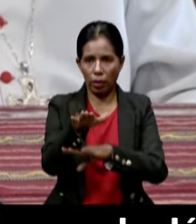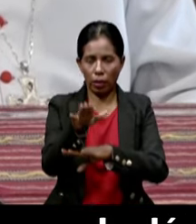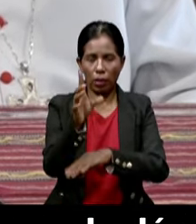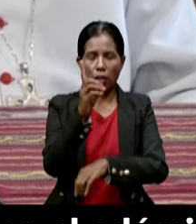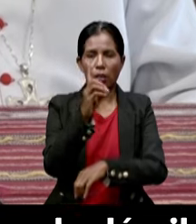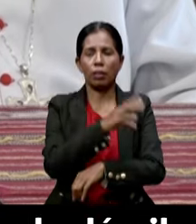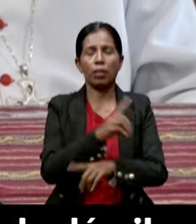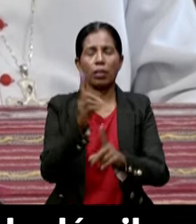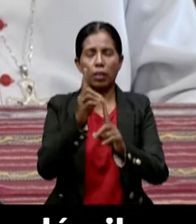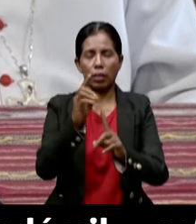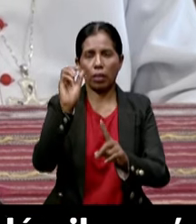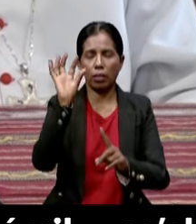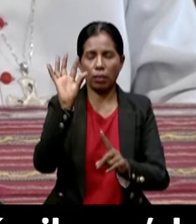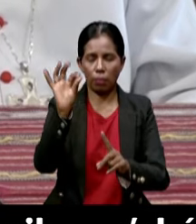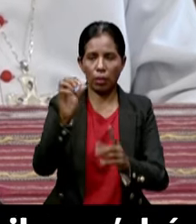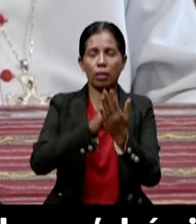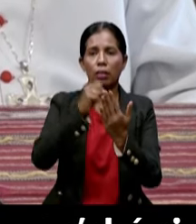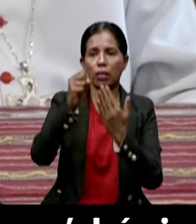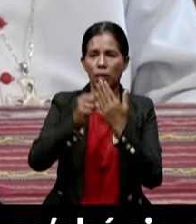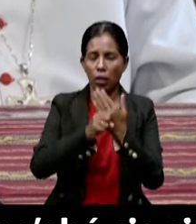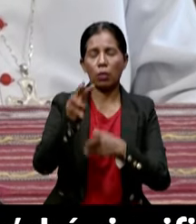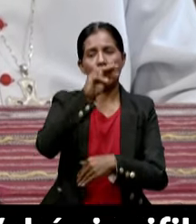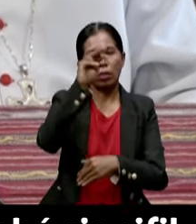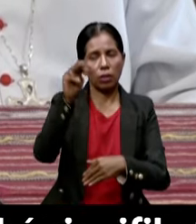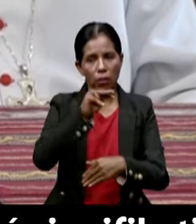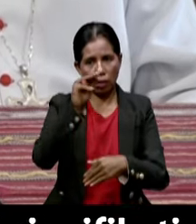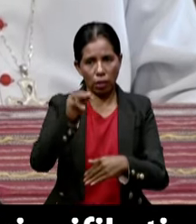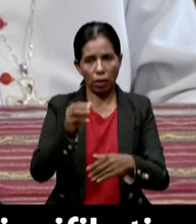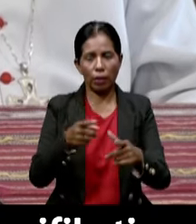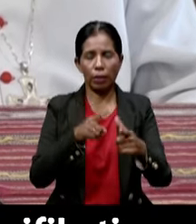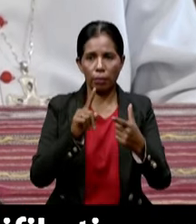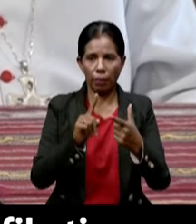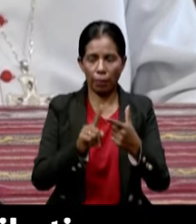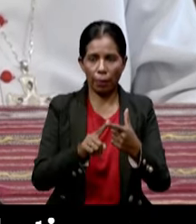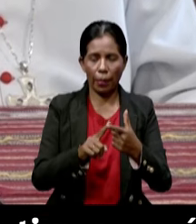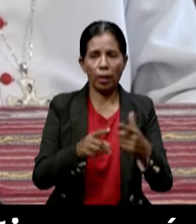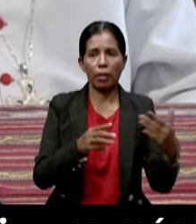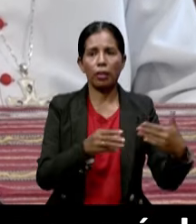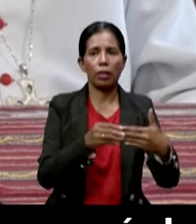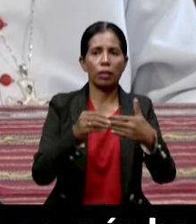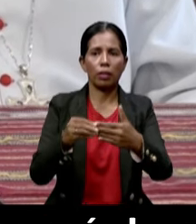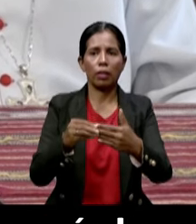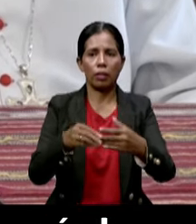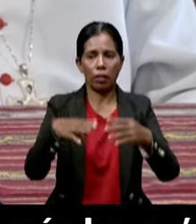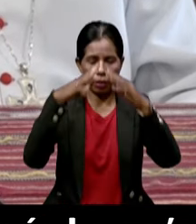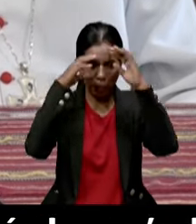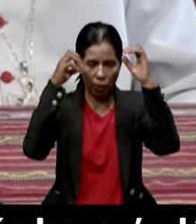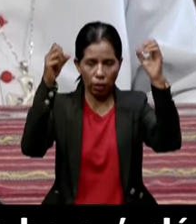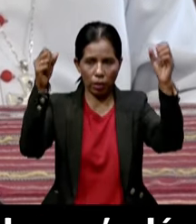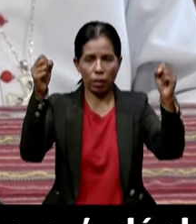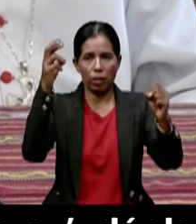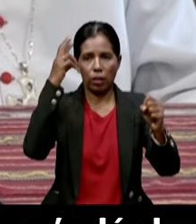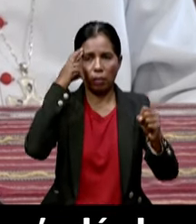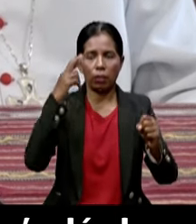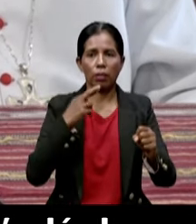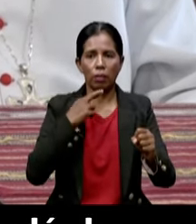9 de setembro, segunda-feira. Será feita lá uma acolhida oficial pelo Senhor Presidente da República